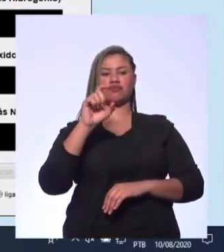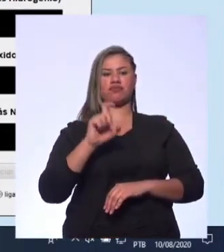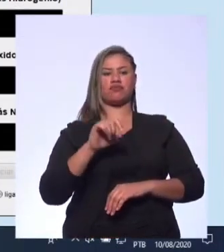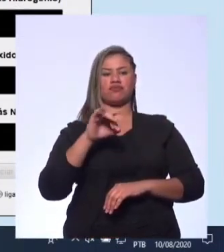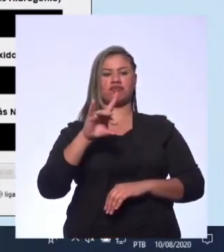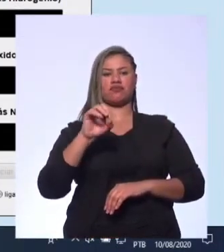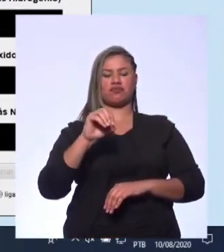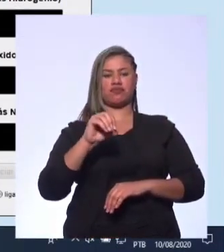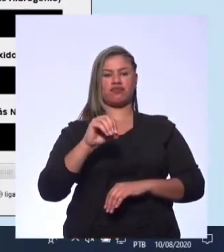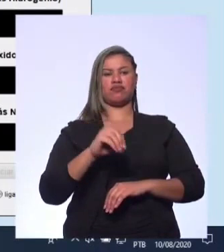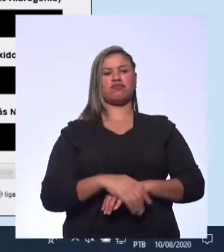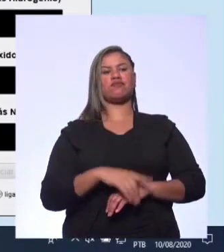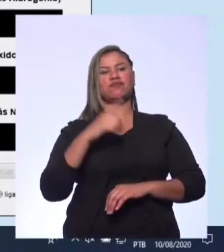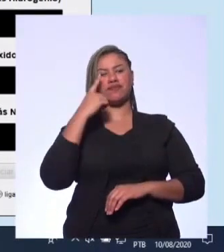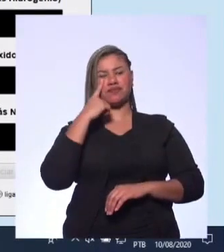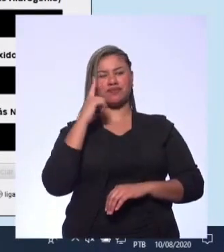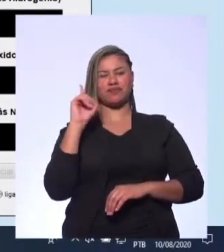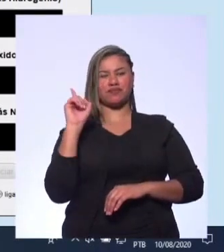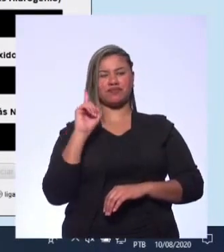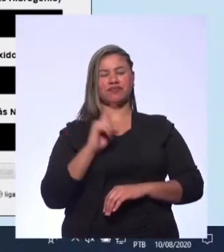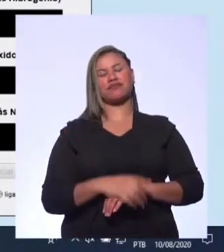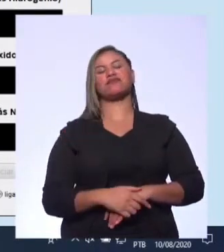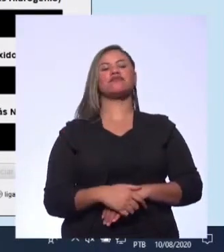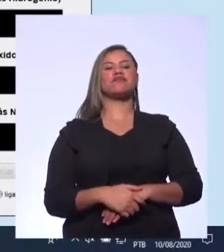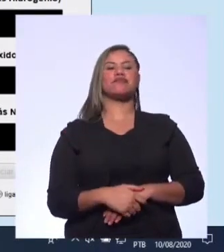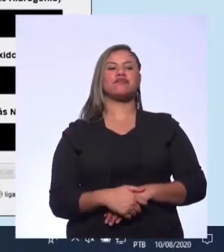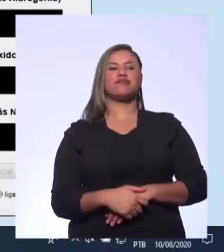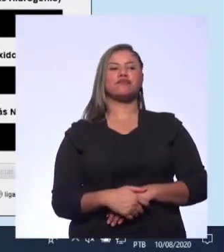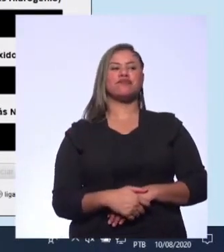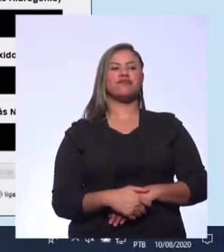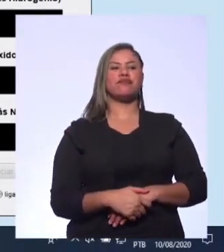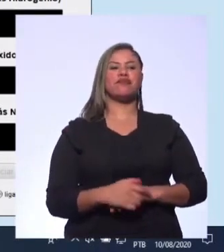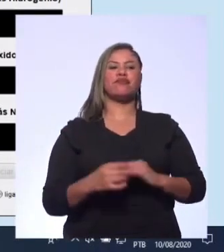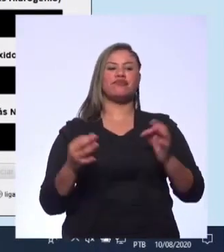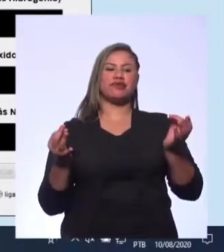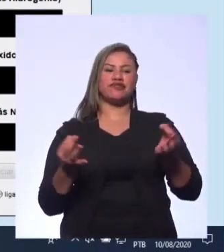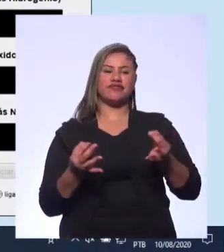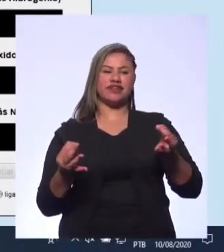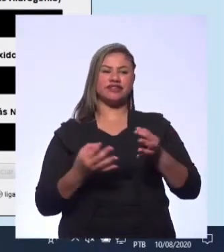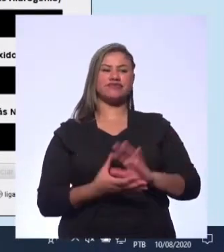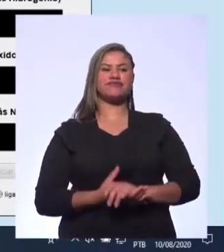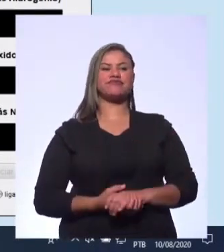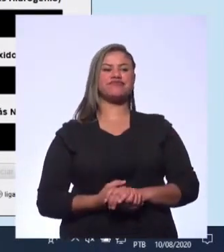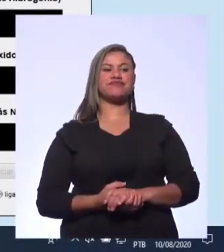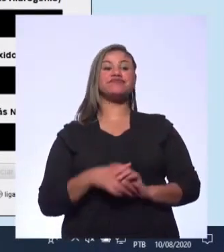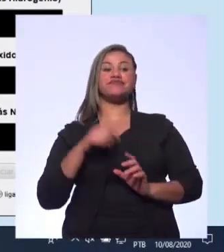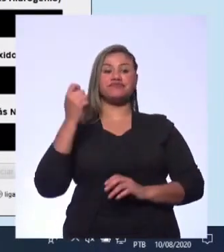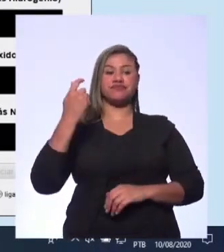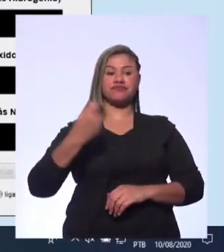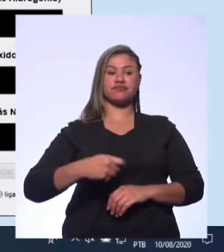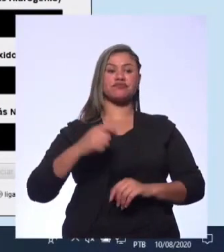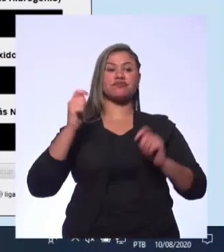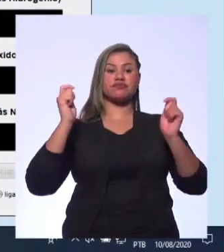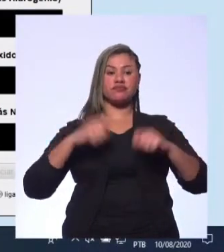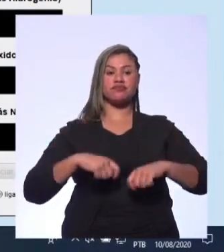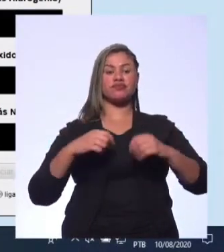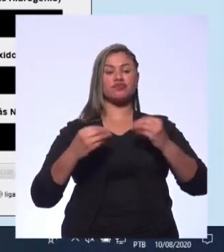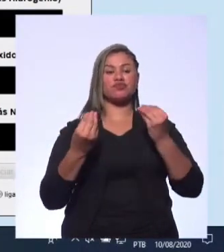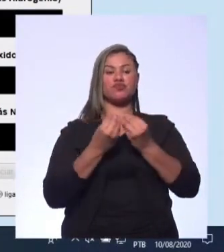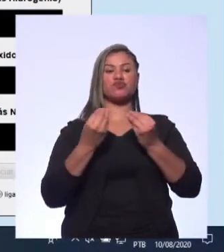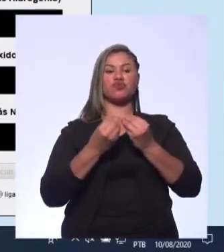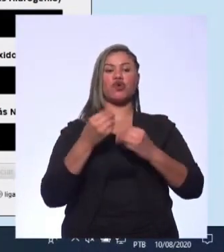De 2, óxido de carbono. Perfeito? E eu consigo construir uma outra molécula aqui. Se eu pôr um nitrogênio